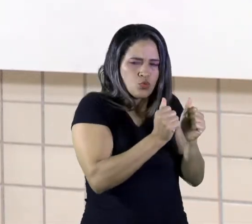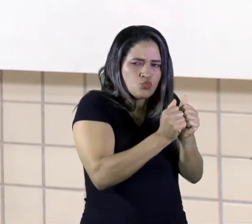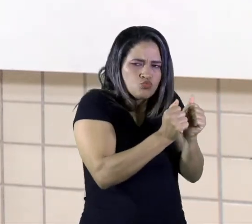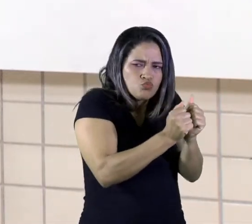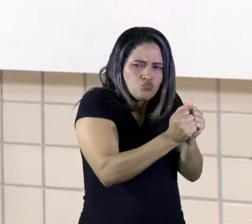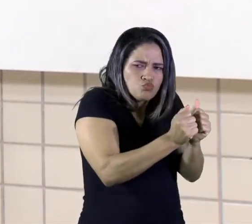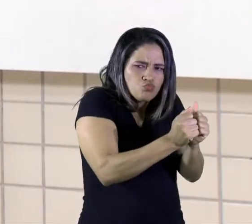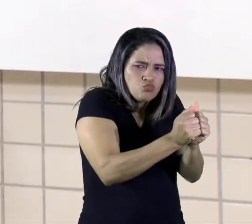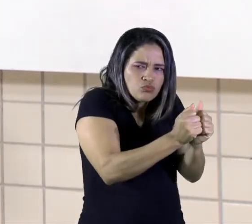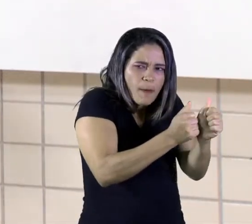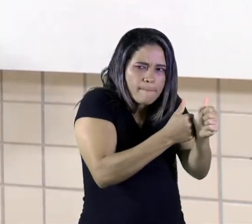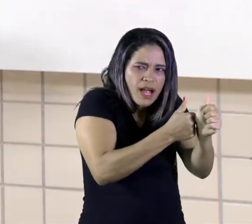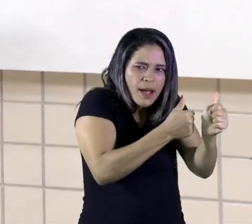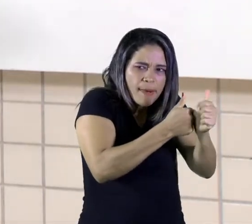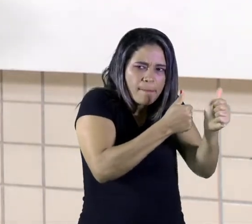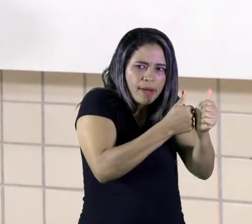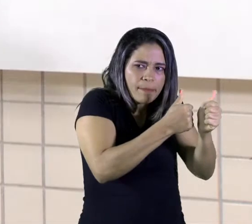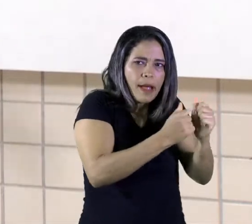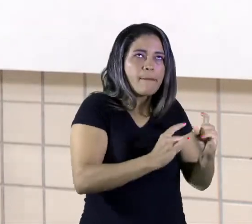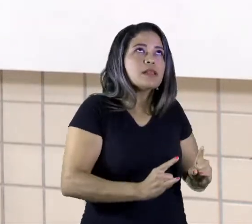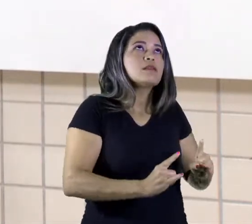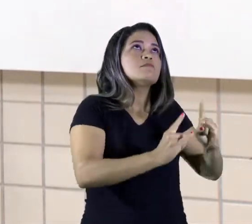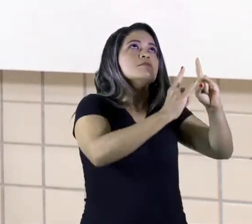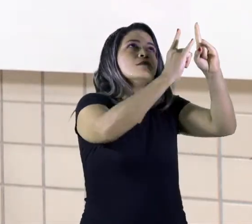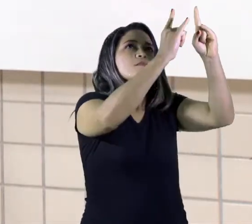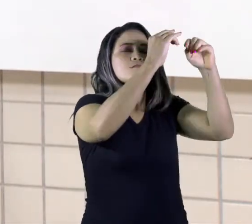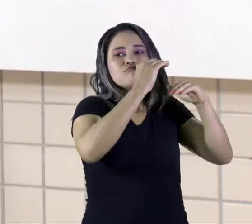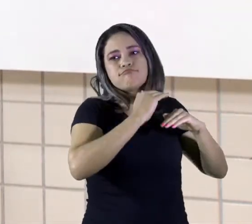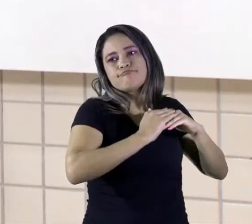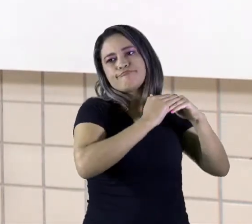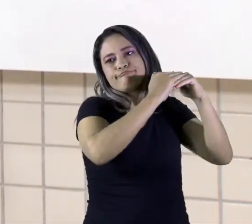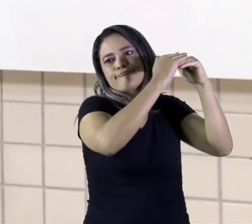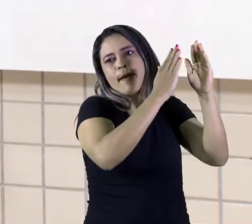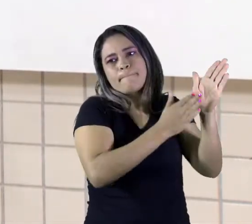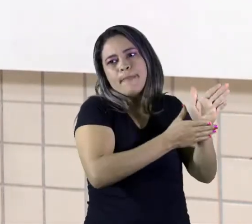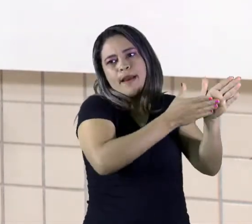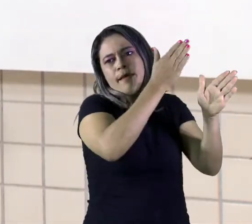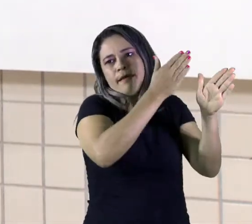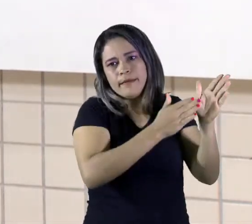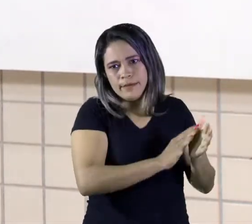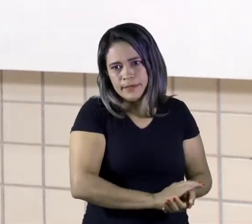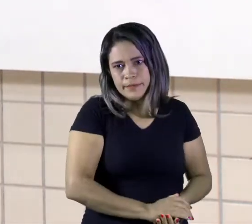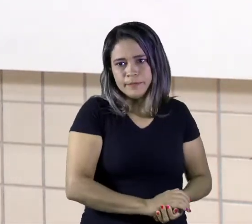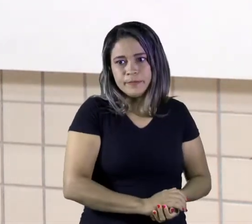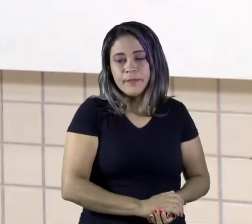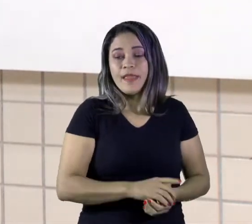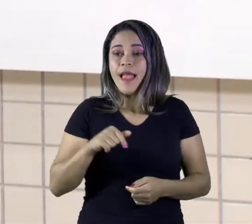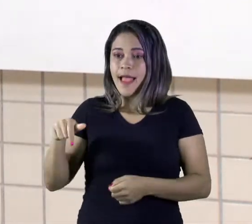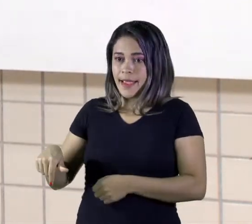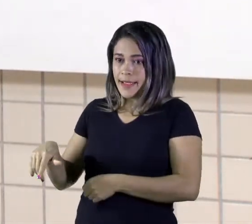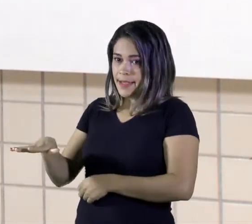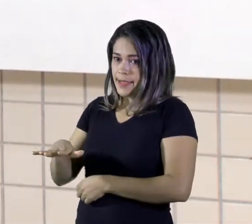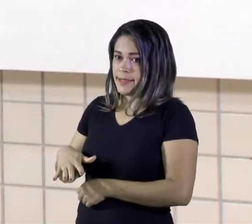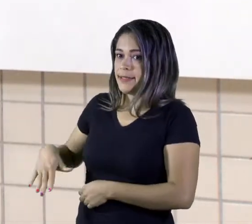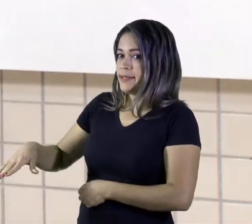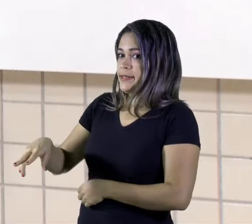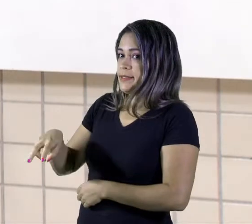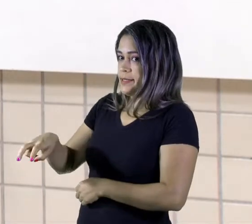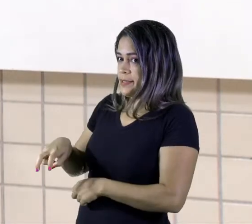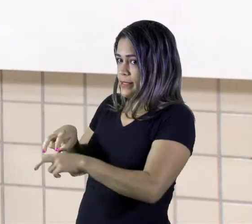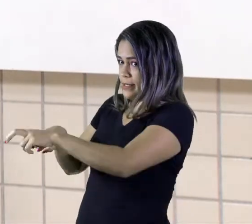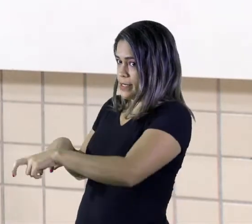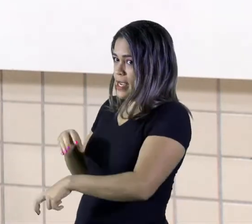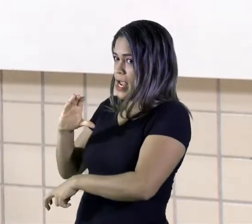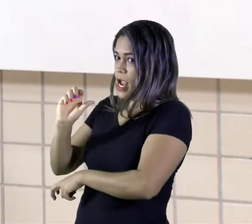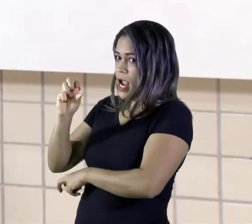né? Apartamento, então, é quase a mesma parede. Na zona rural, também chamada de campo,